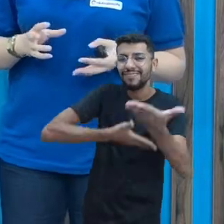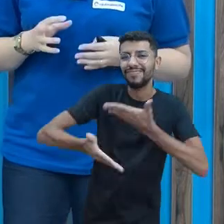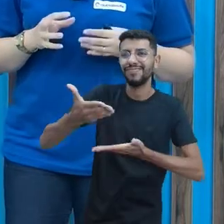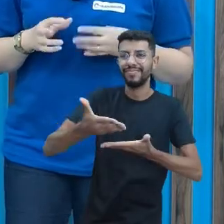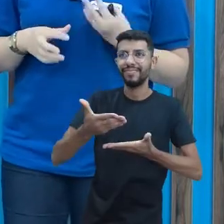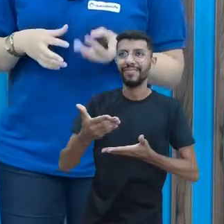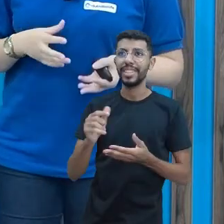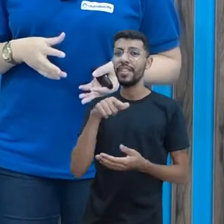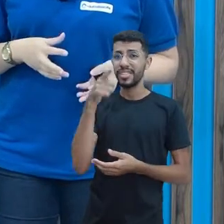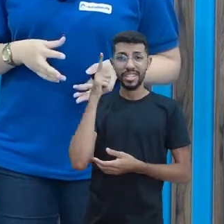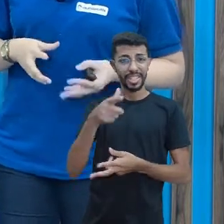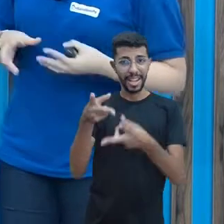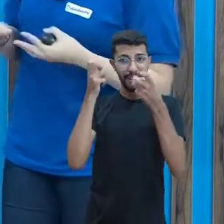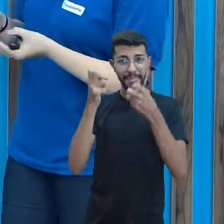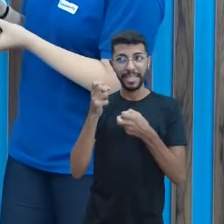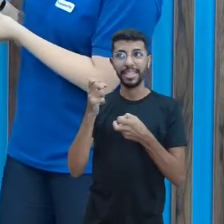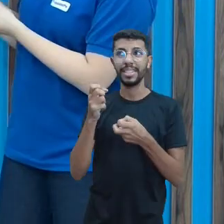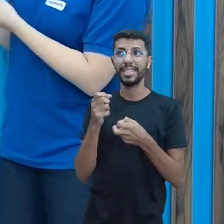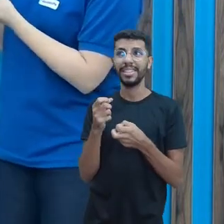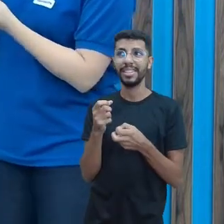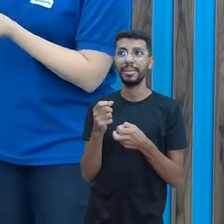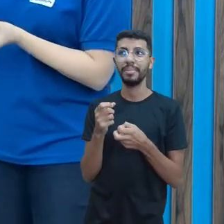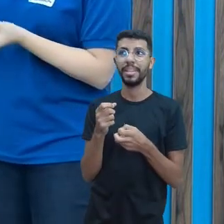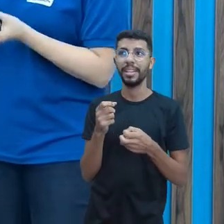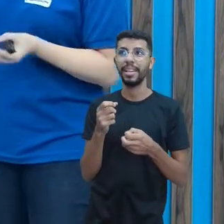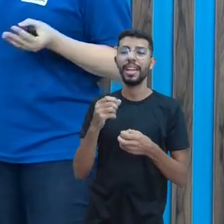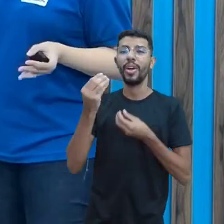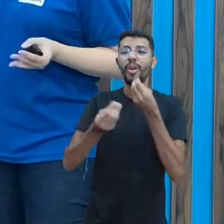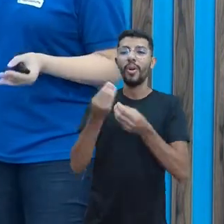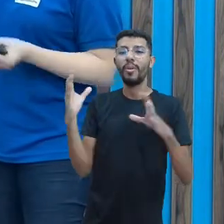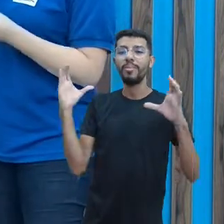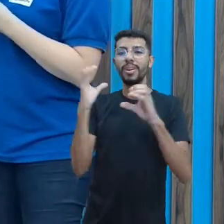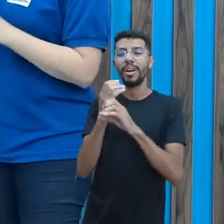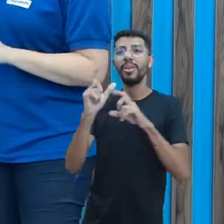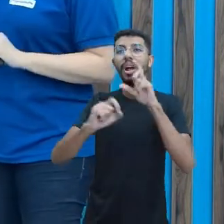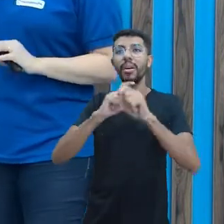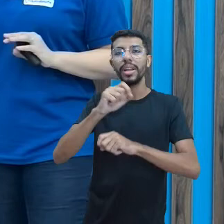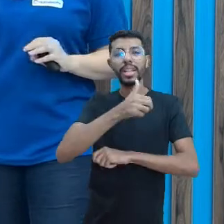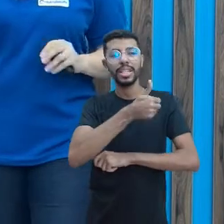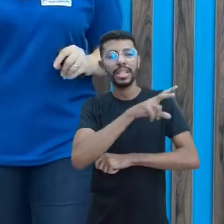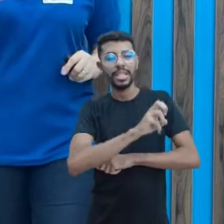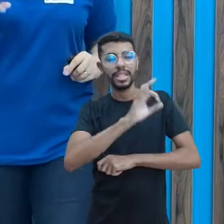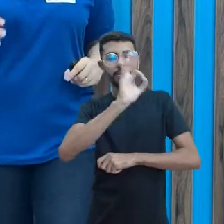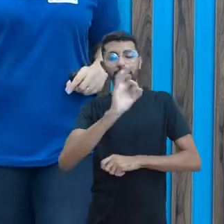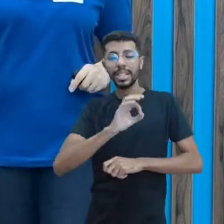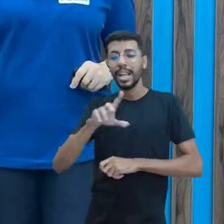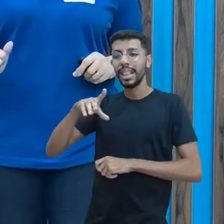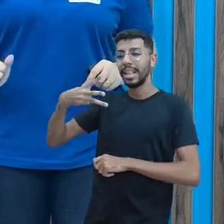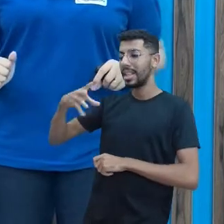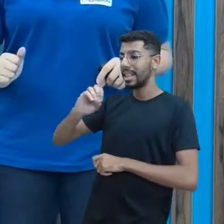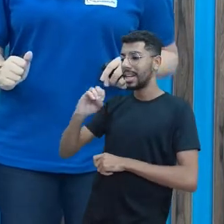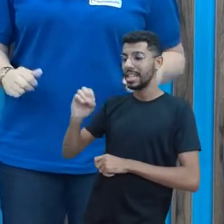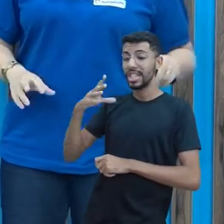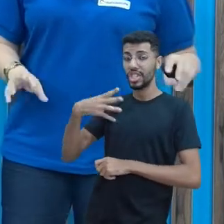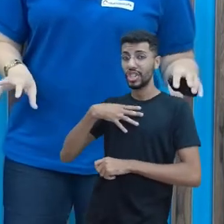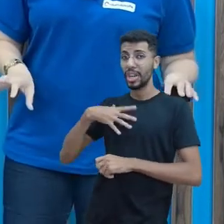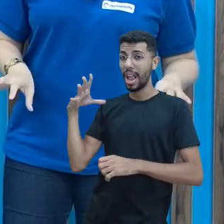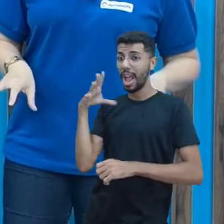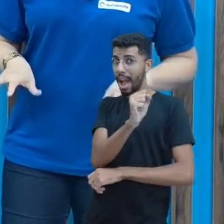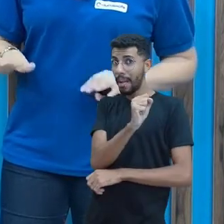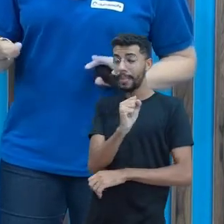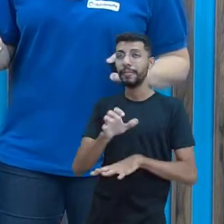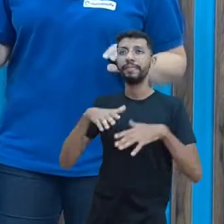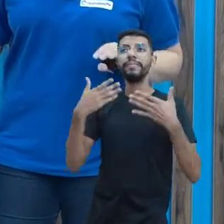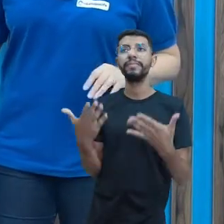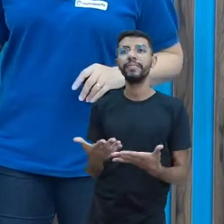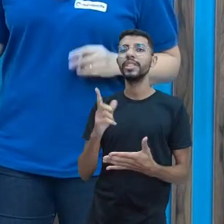aí já consegue perceber como que a gente faz para calcular 15% de 300 de maneira bem rápida? Então, a